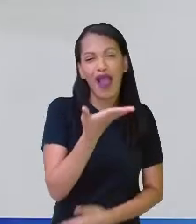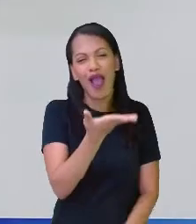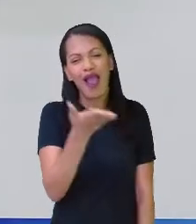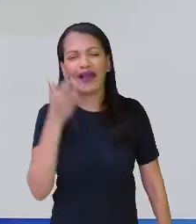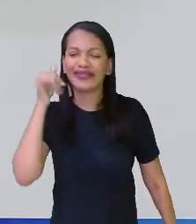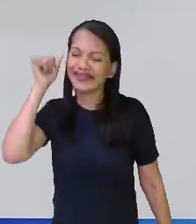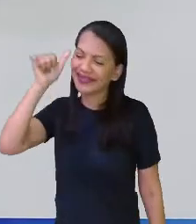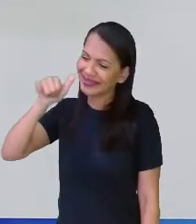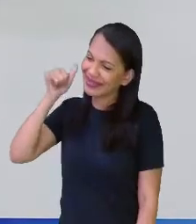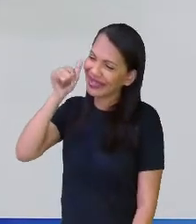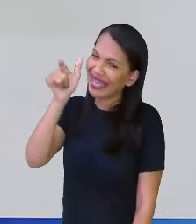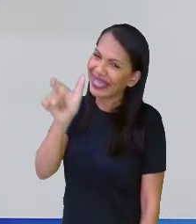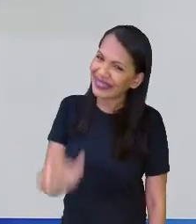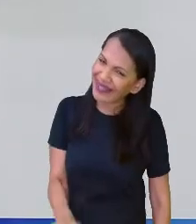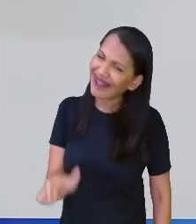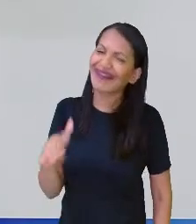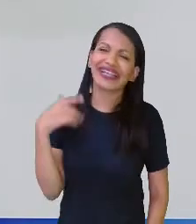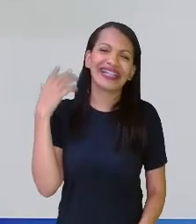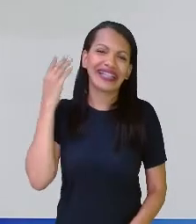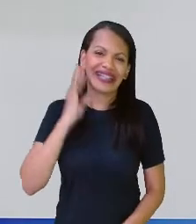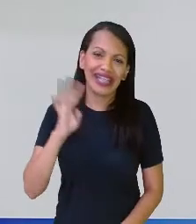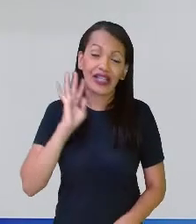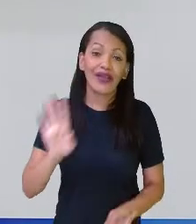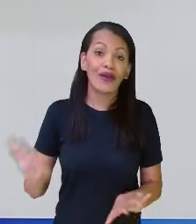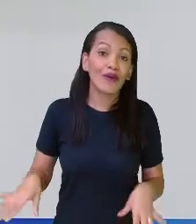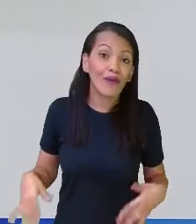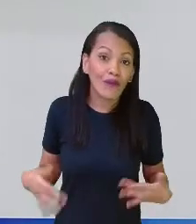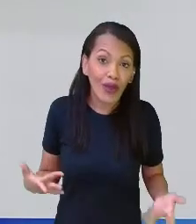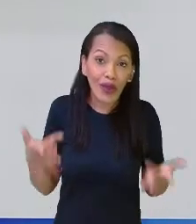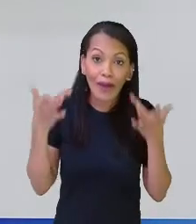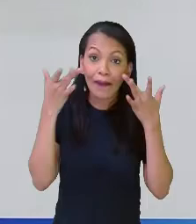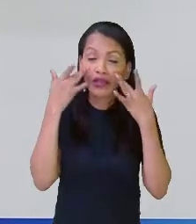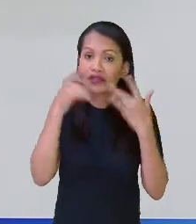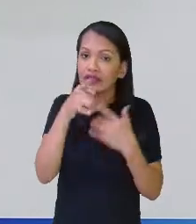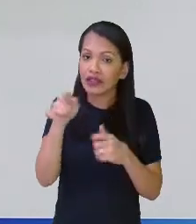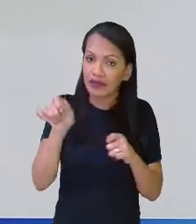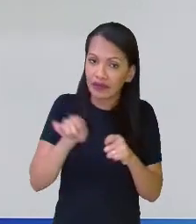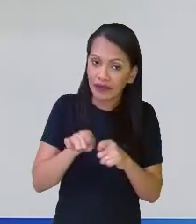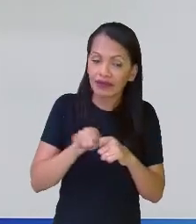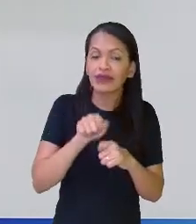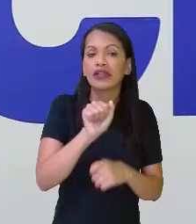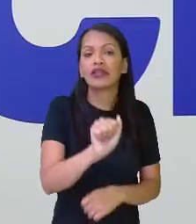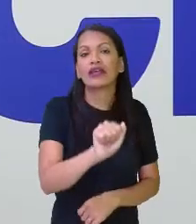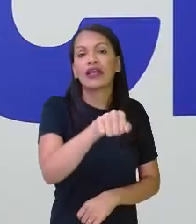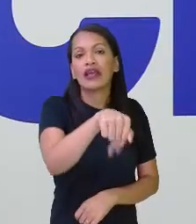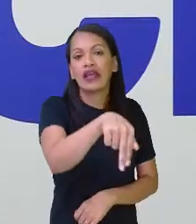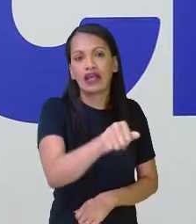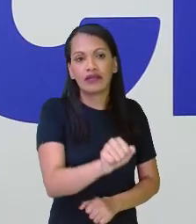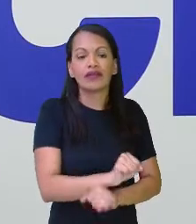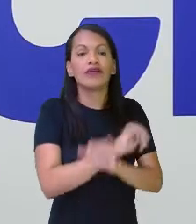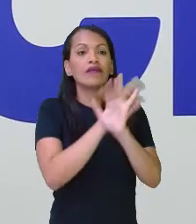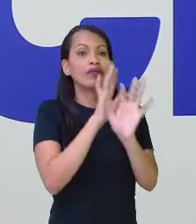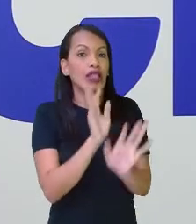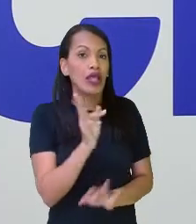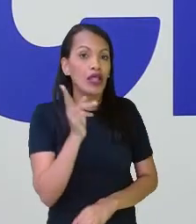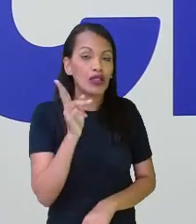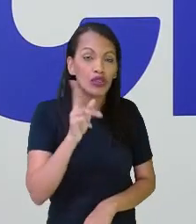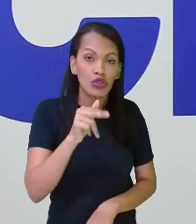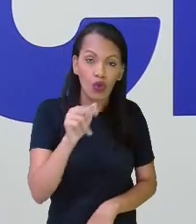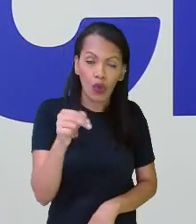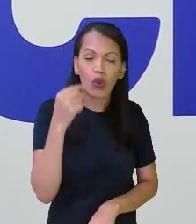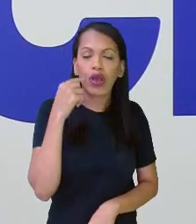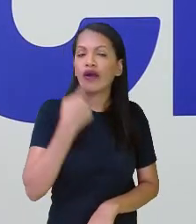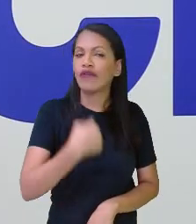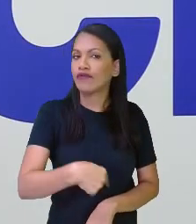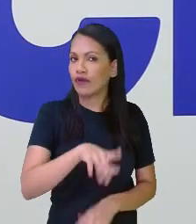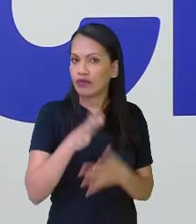Que legal. Parabéns, Lucas. Diz pra gente qual foi a peça que você fez. E a Ana acabou de esclarecer. Ela disse que não foi ao teatro. Ah,